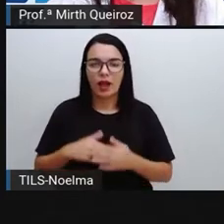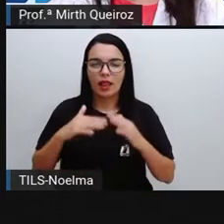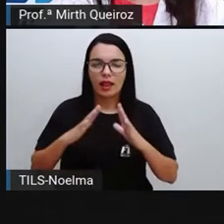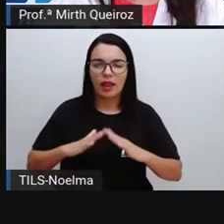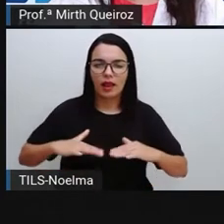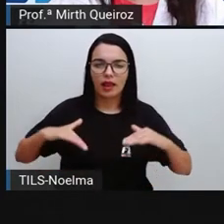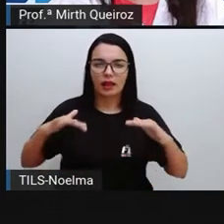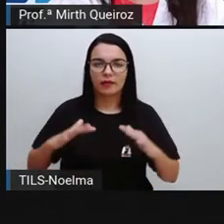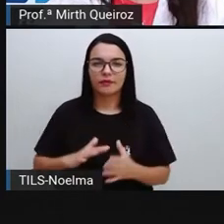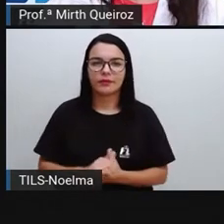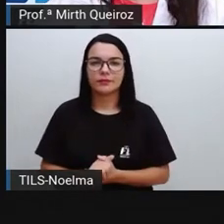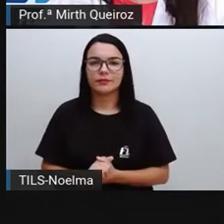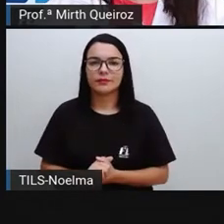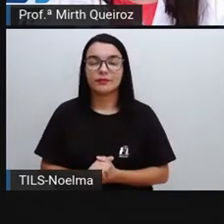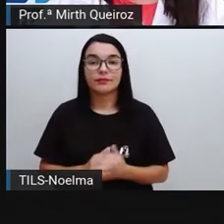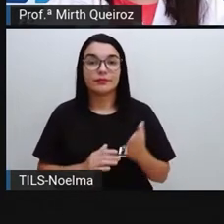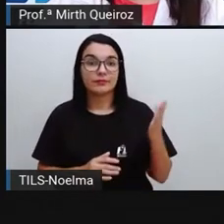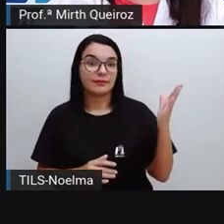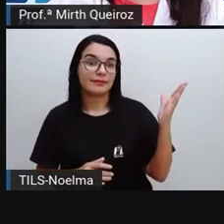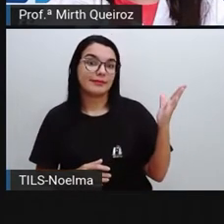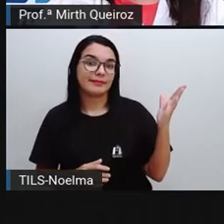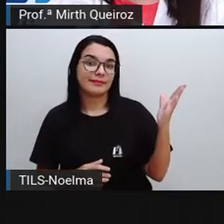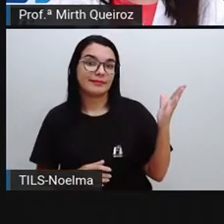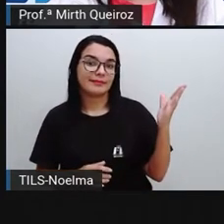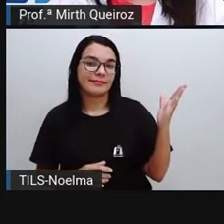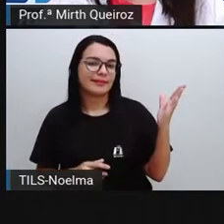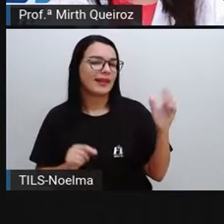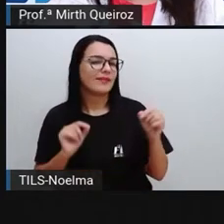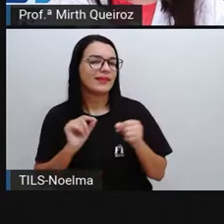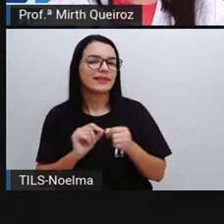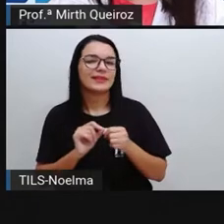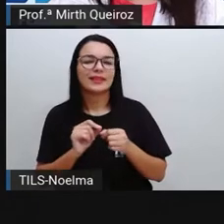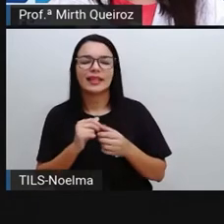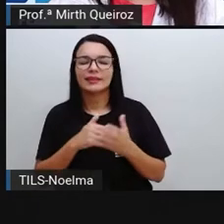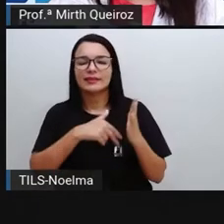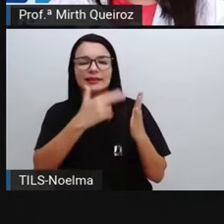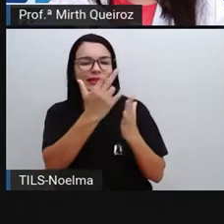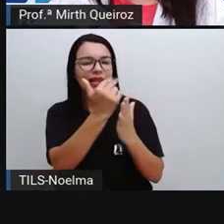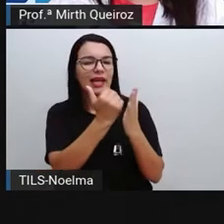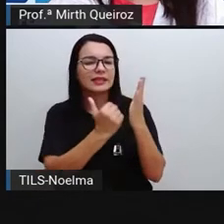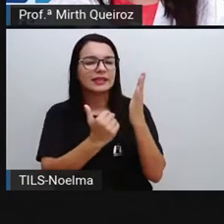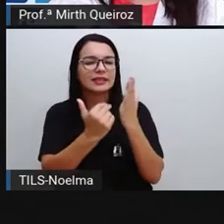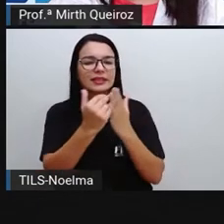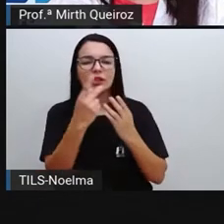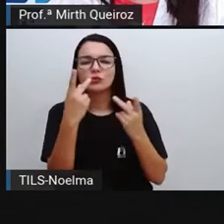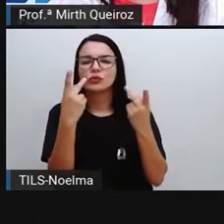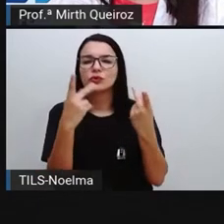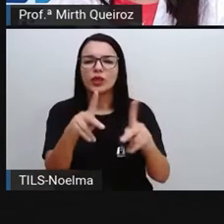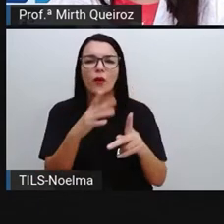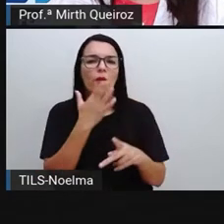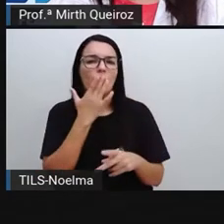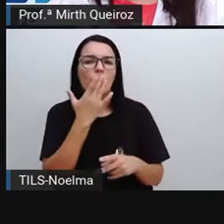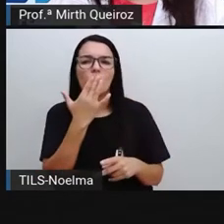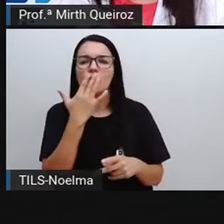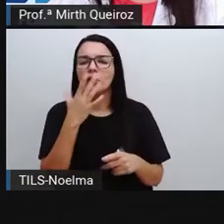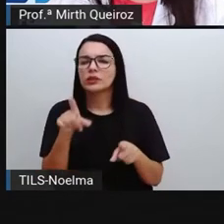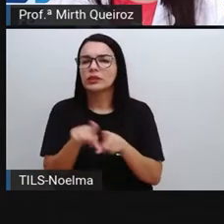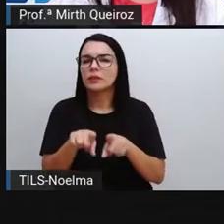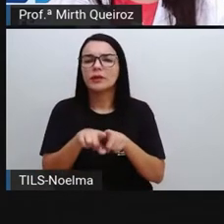ali. Monte o seu padrão ao seu gosto, combinando as cores que desejar e